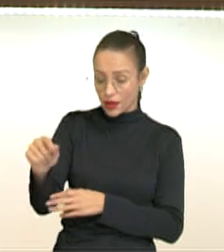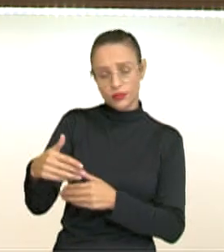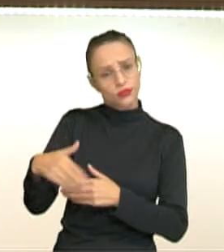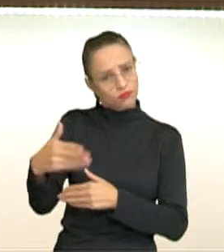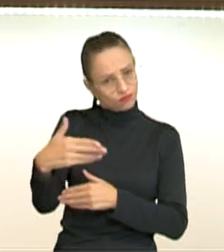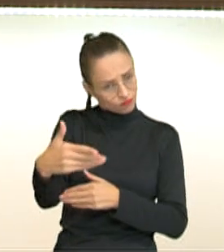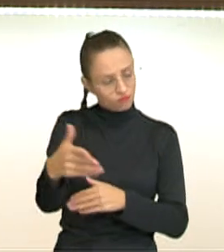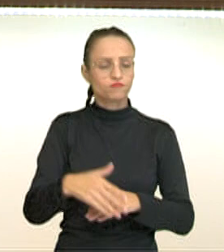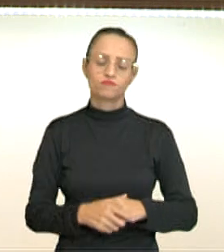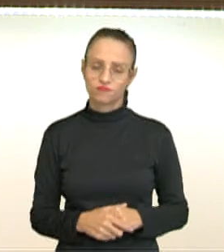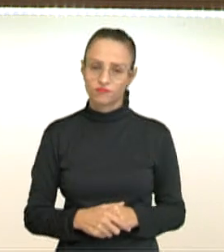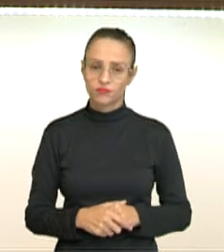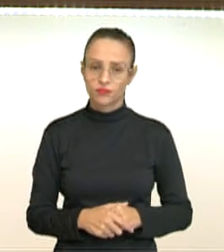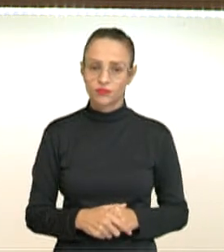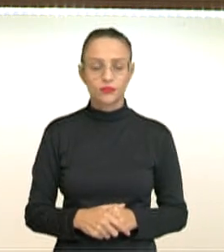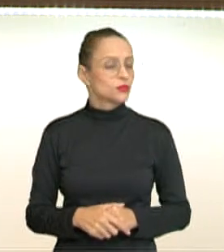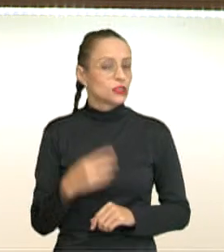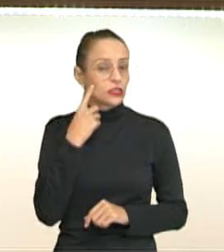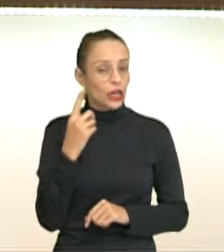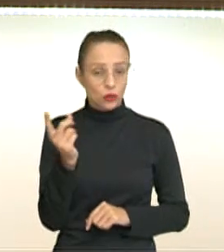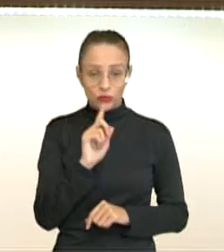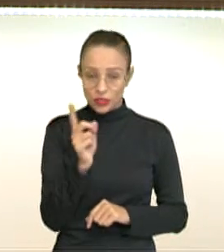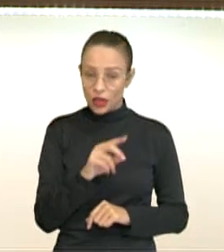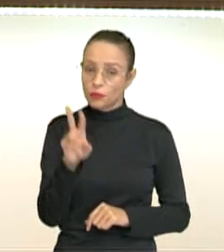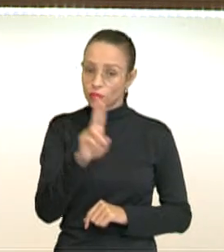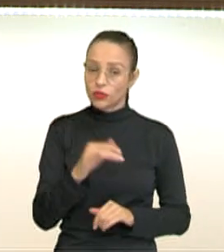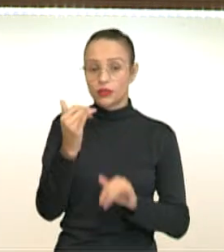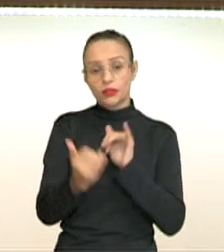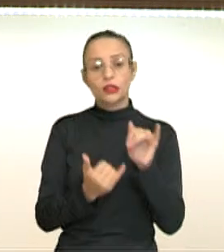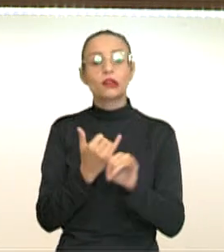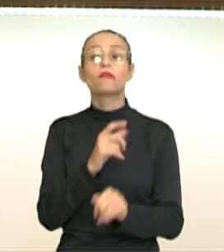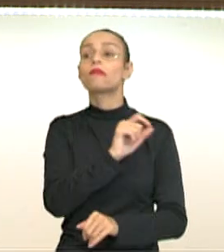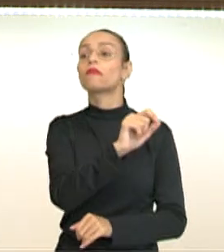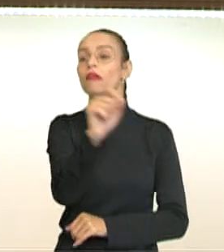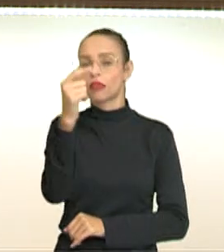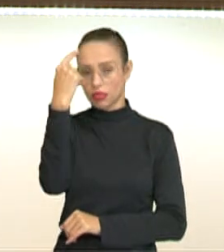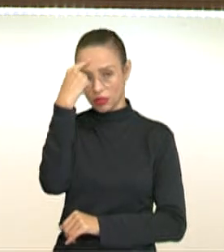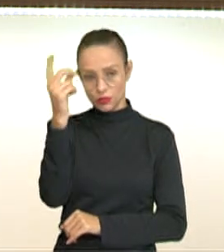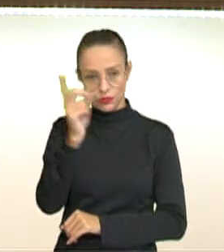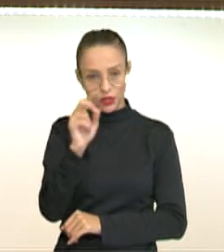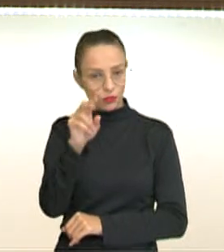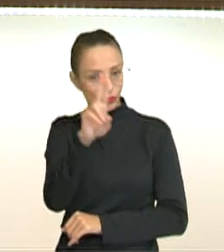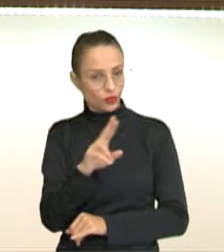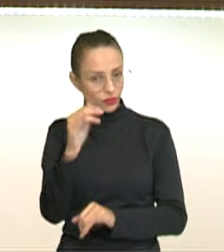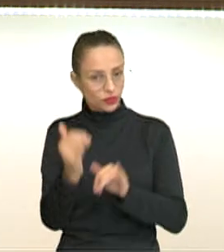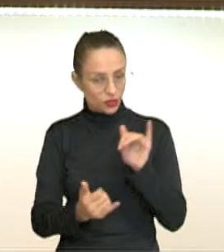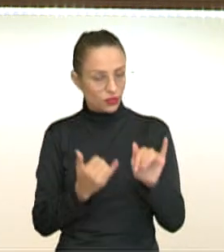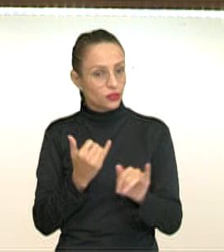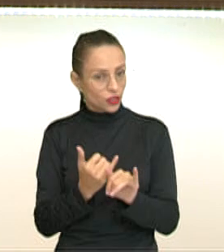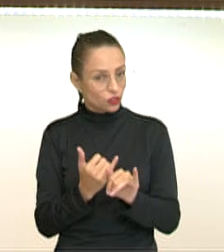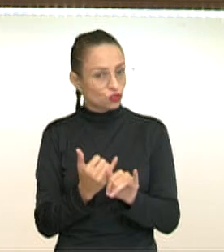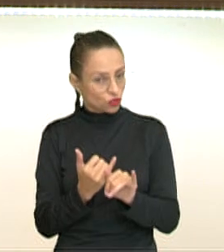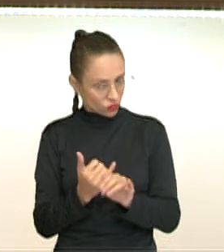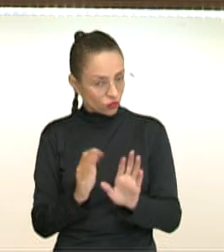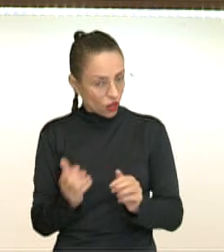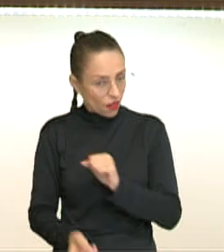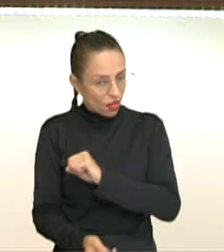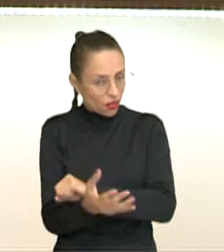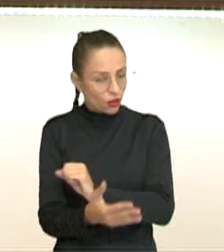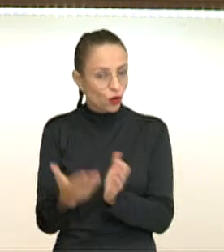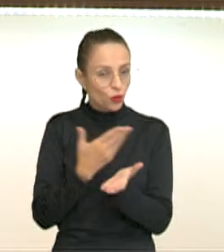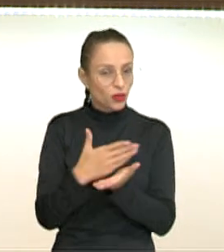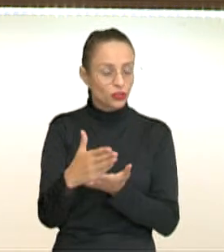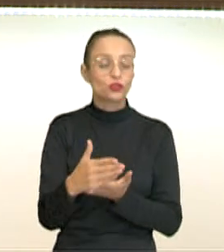pode escrever. Não saber usar a internet ou quem não sabe usar a internet. Já dei o comecinho,